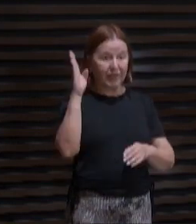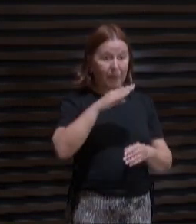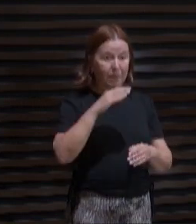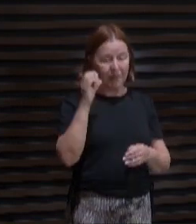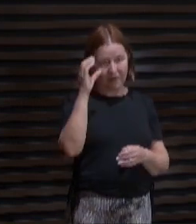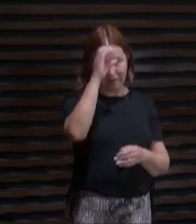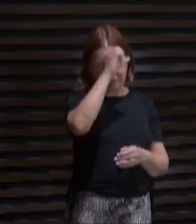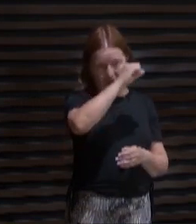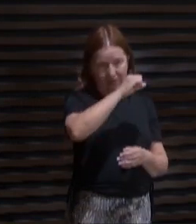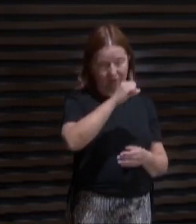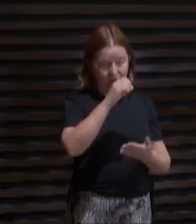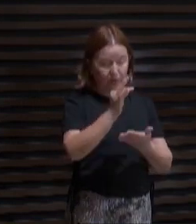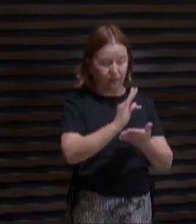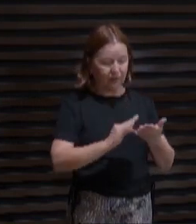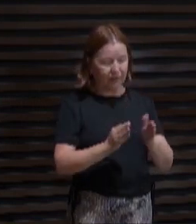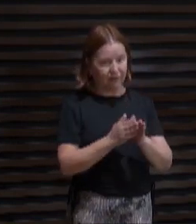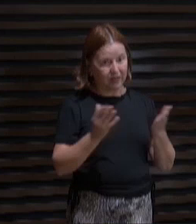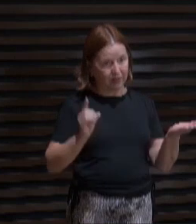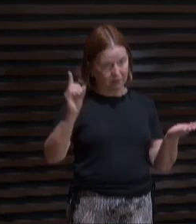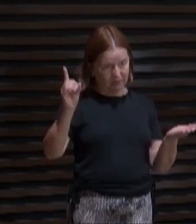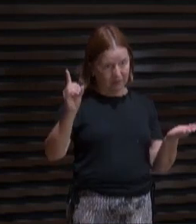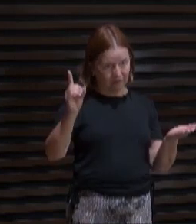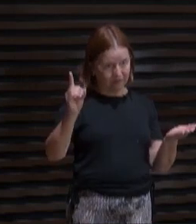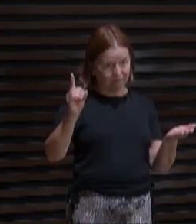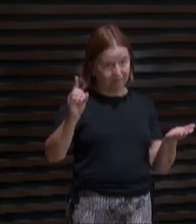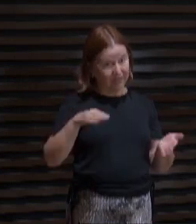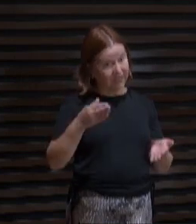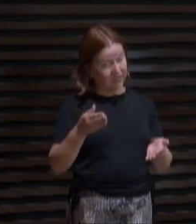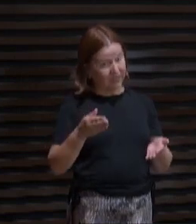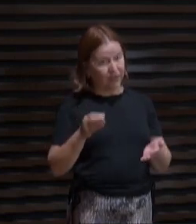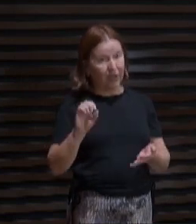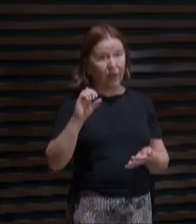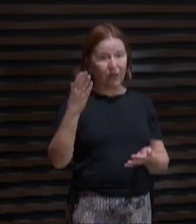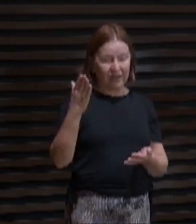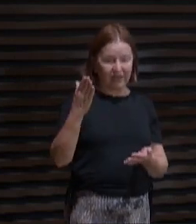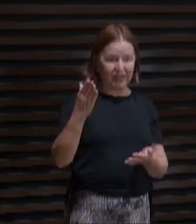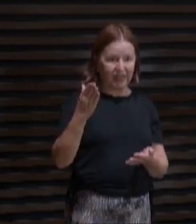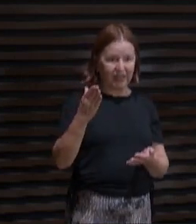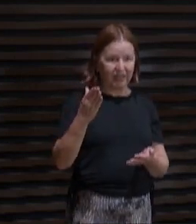é responsável ou por uma heresia ou por uma crise de fé.